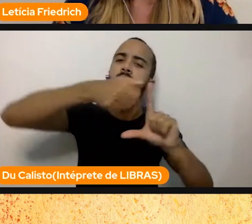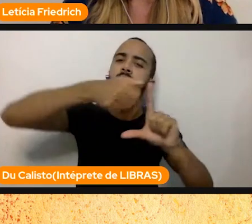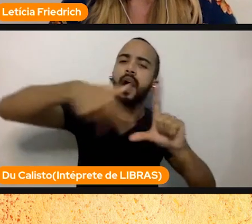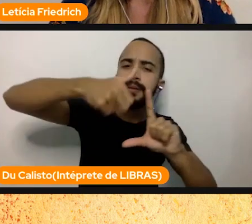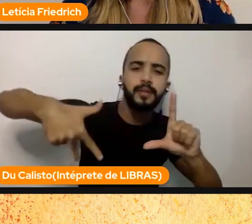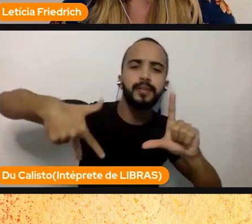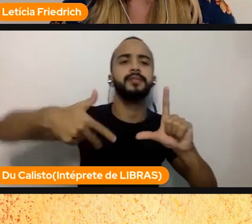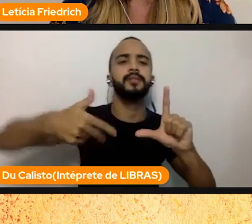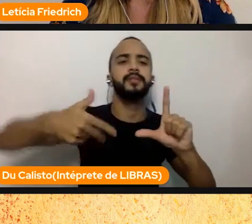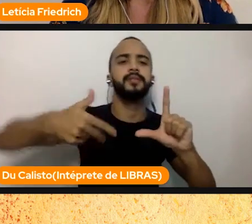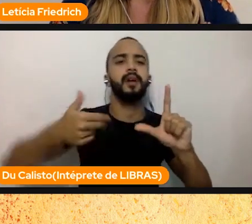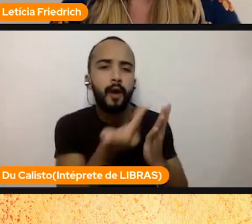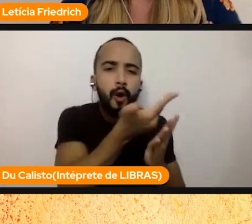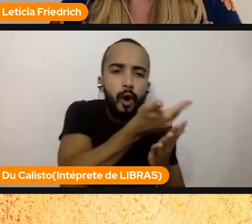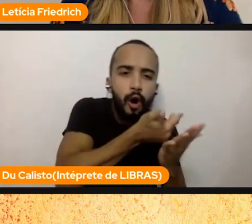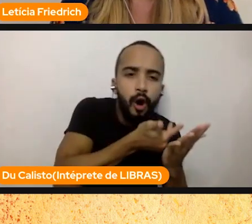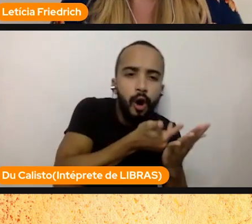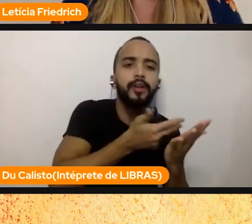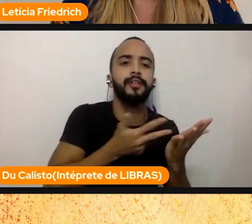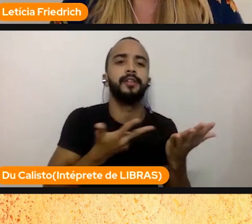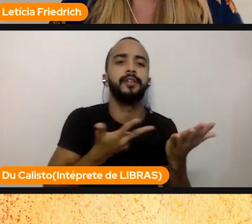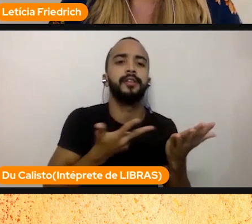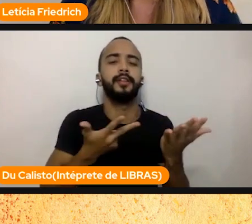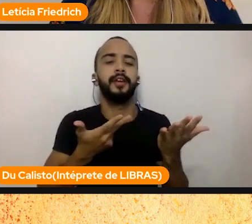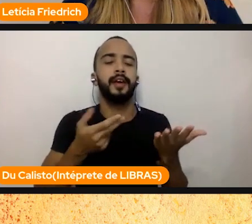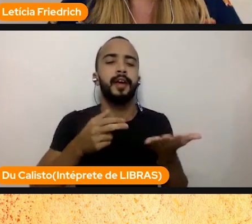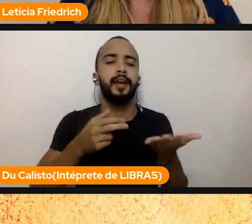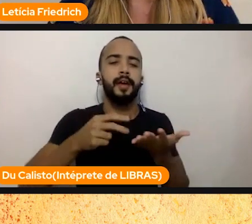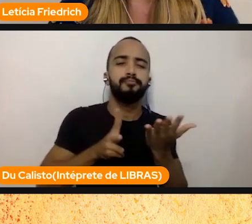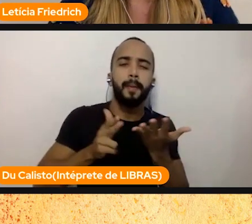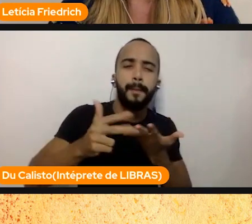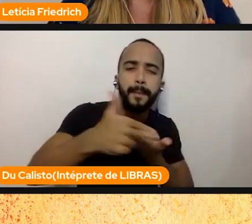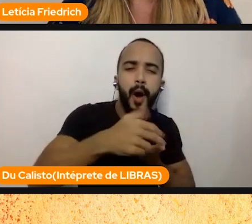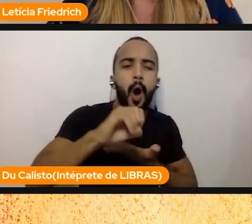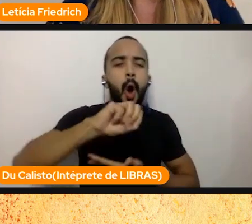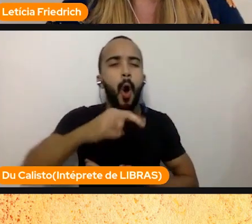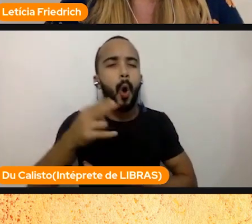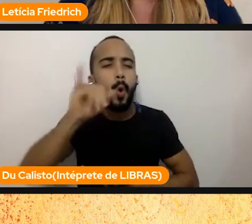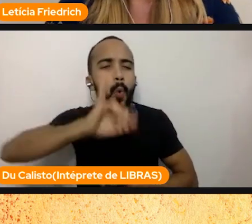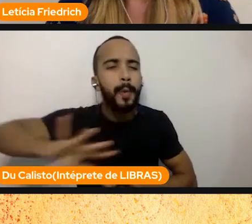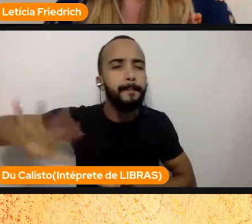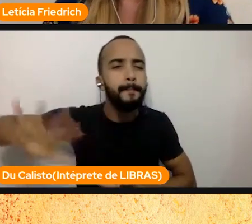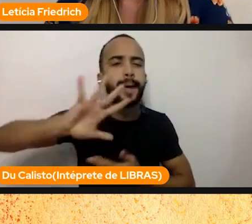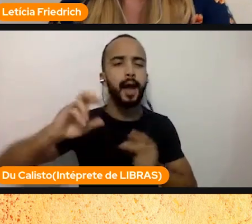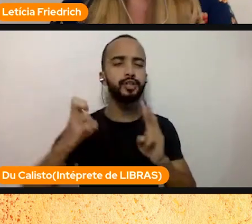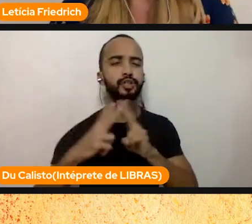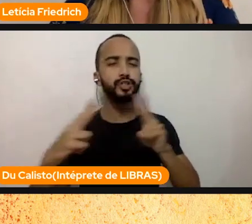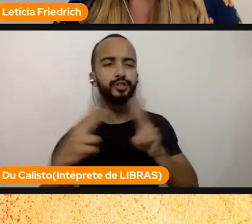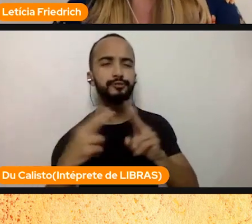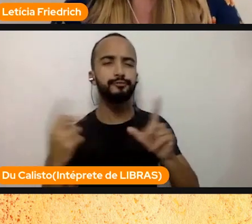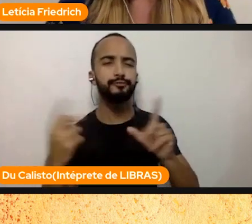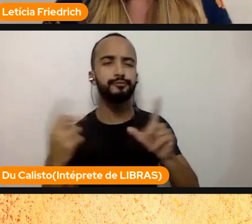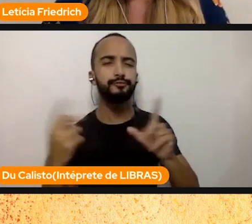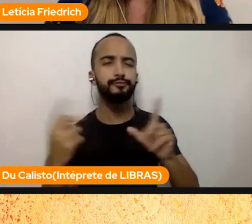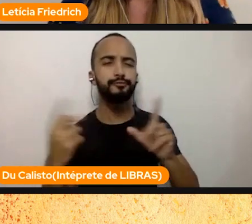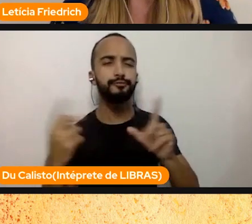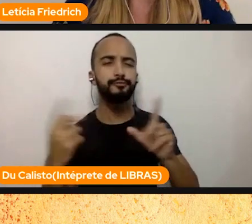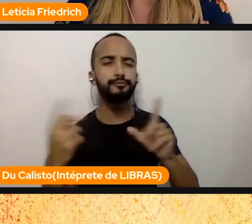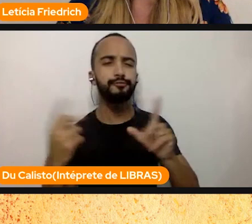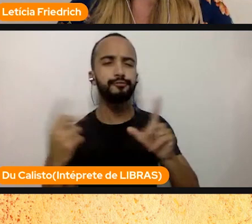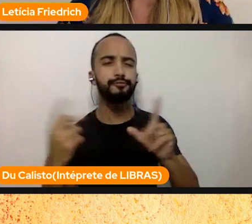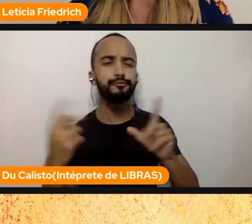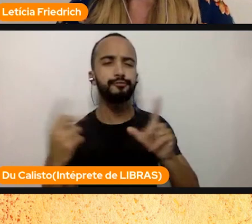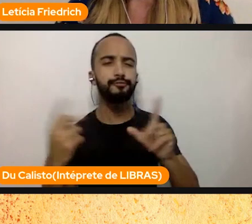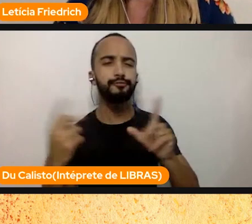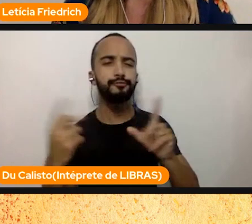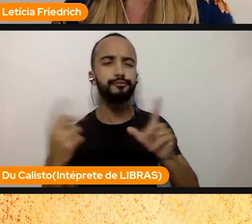fotos e fotografando, ou já é uma coisa mais digital 100%? O Papai a gente ainda está na pré-produção, né?